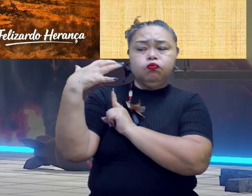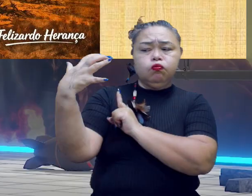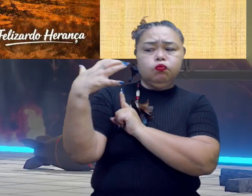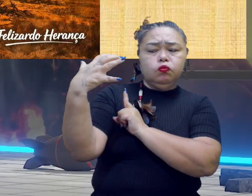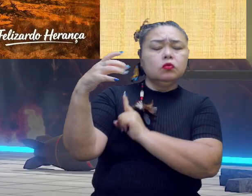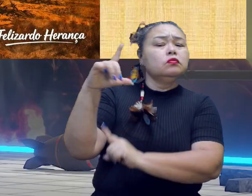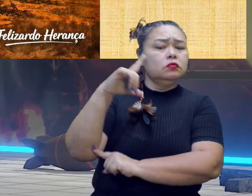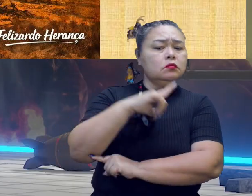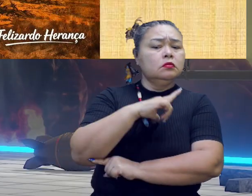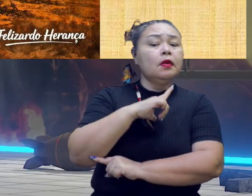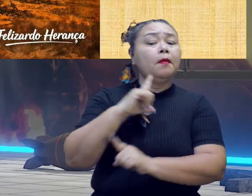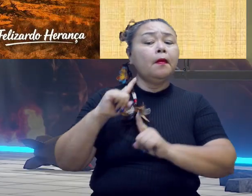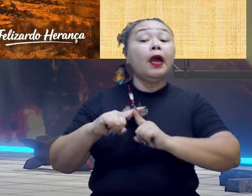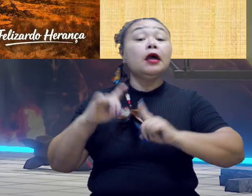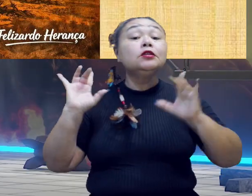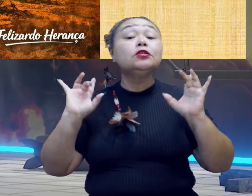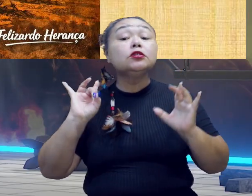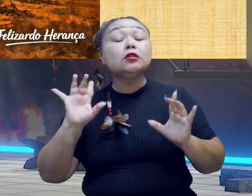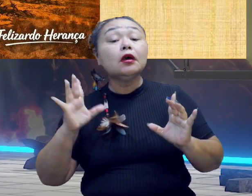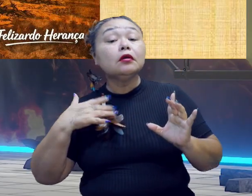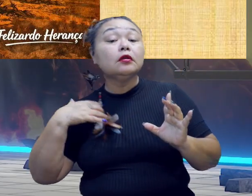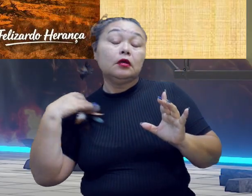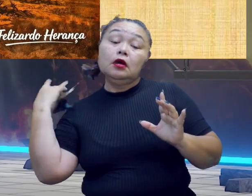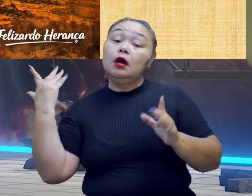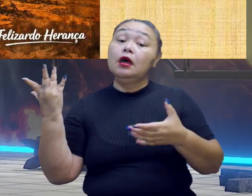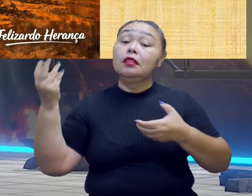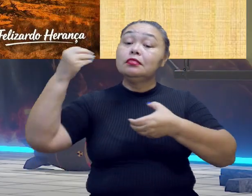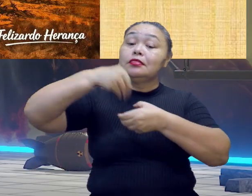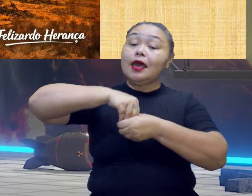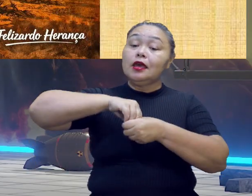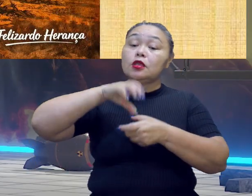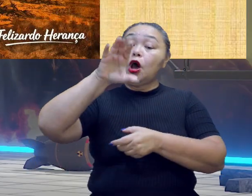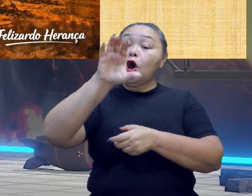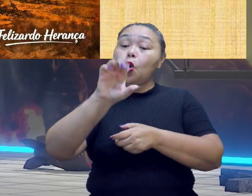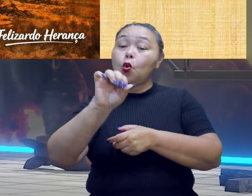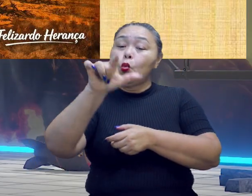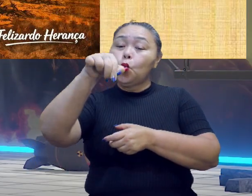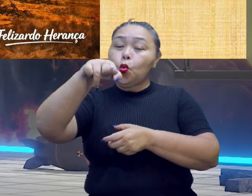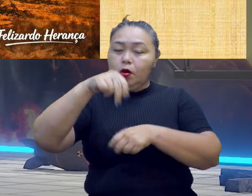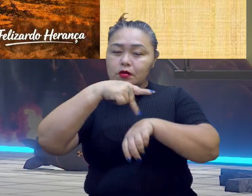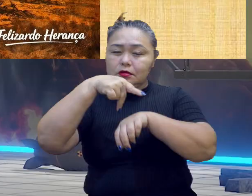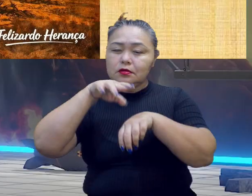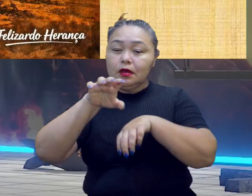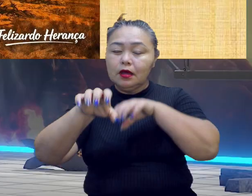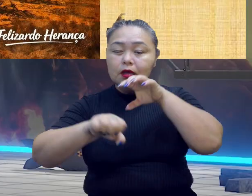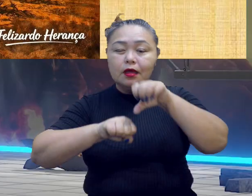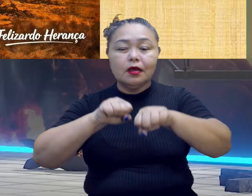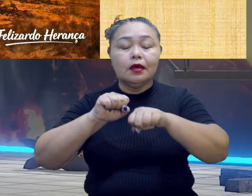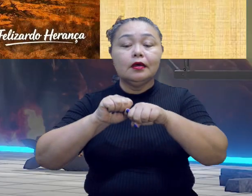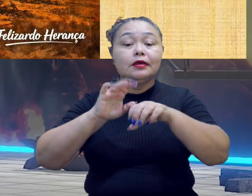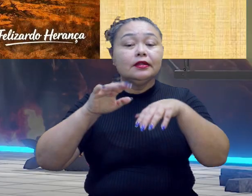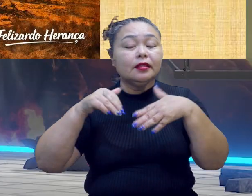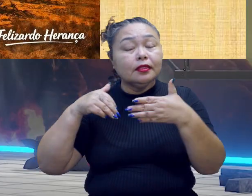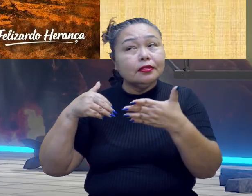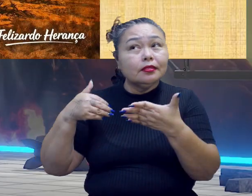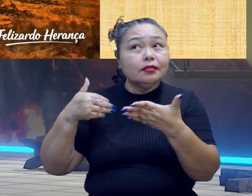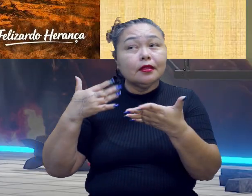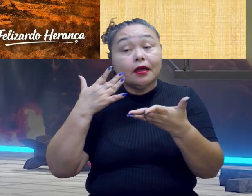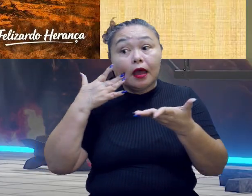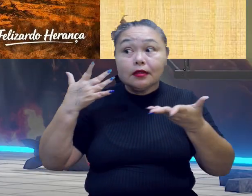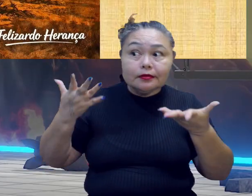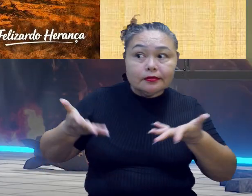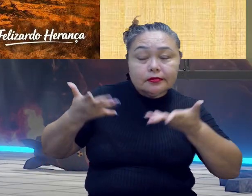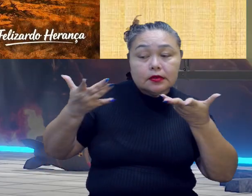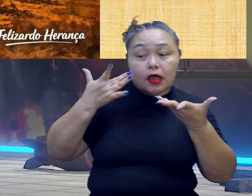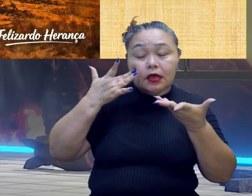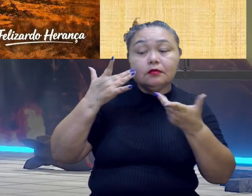grande. Só que agora, dentro das colônias, muitas vezes até